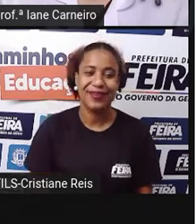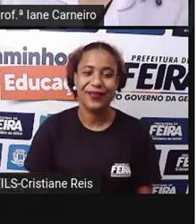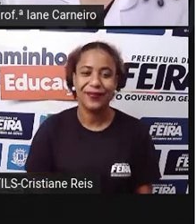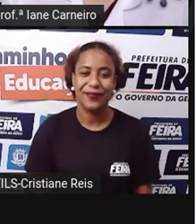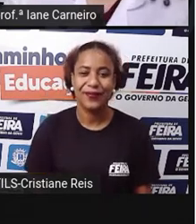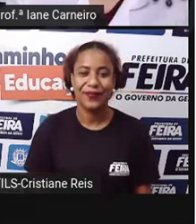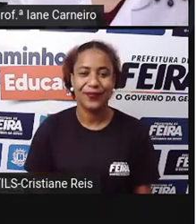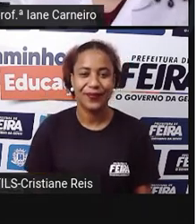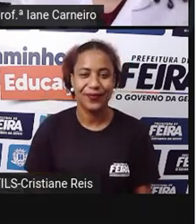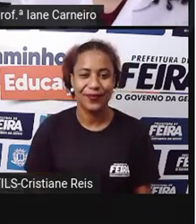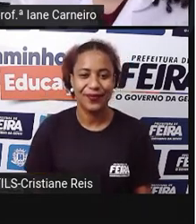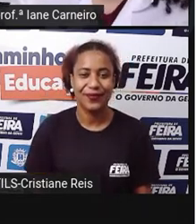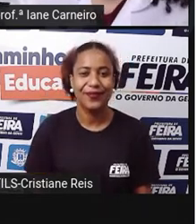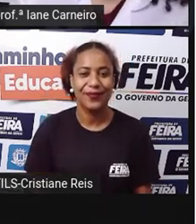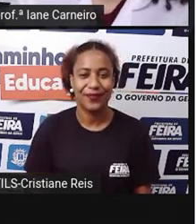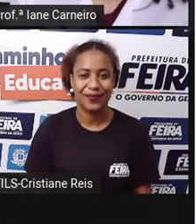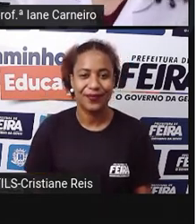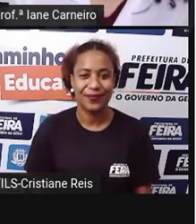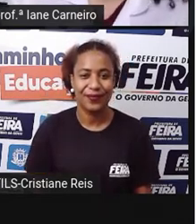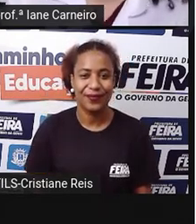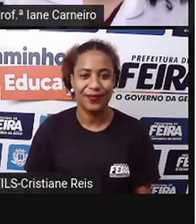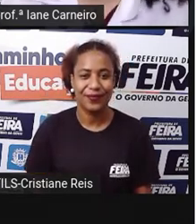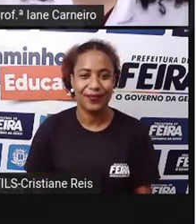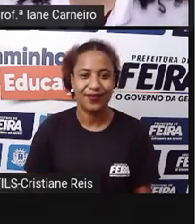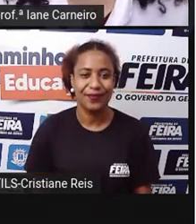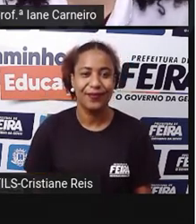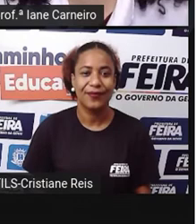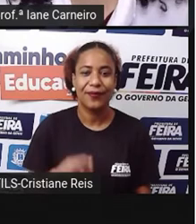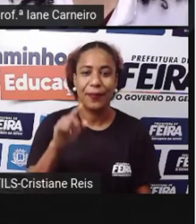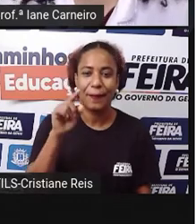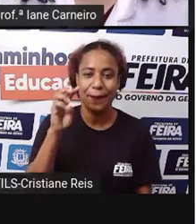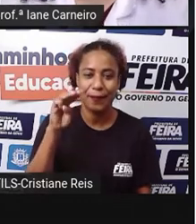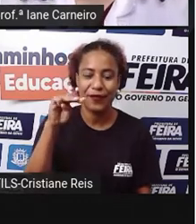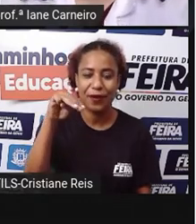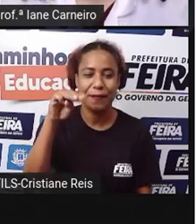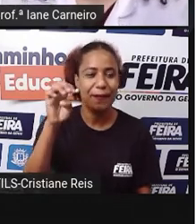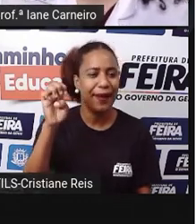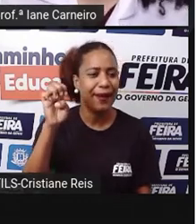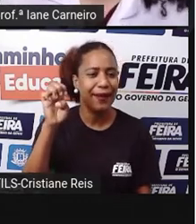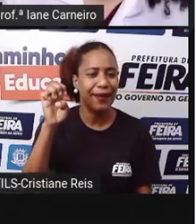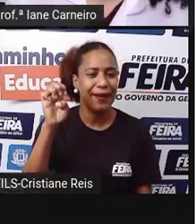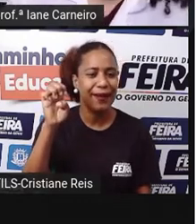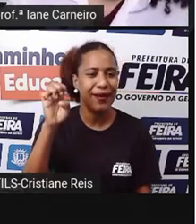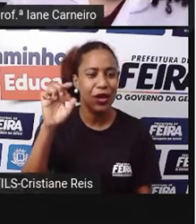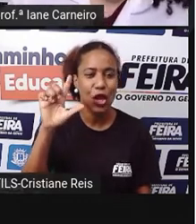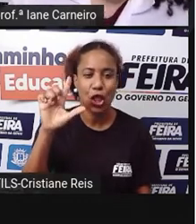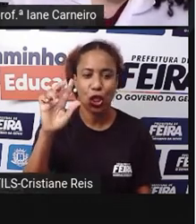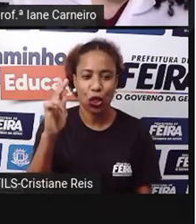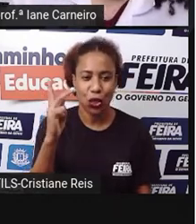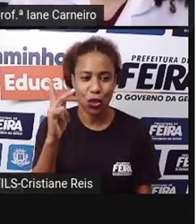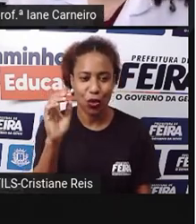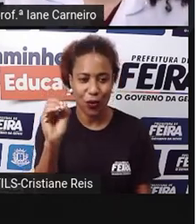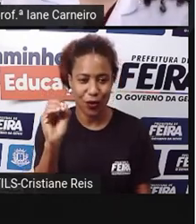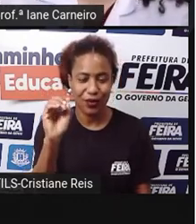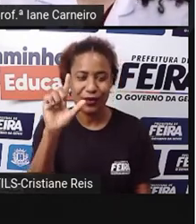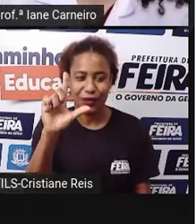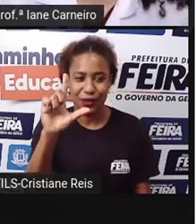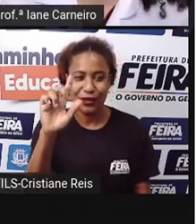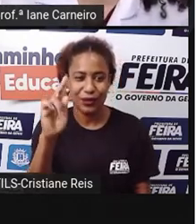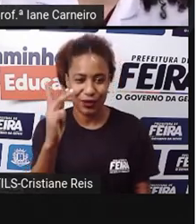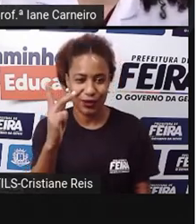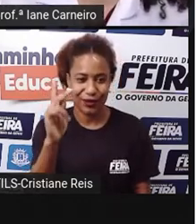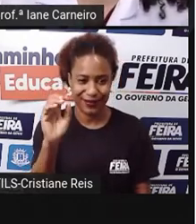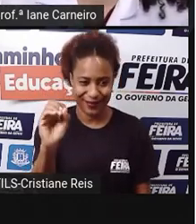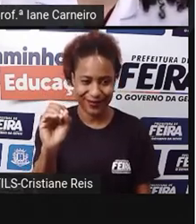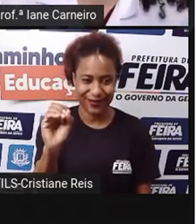é esse, ó. Ver, me, e por último, o lhó, né? Ó, então